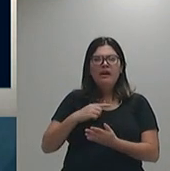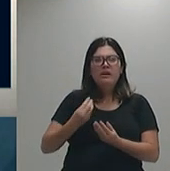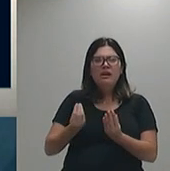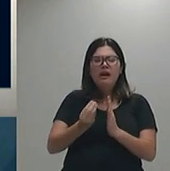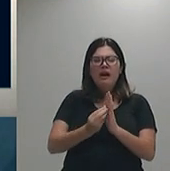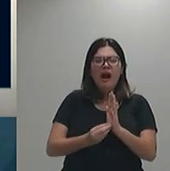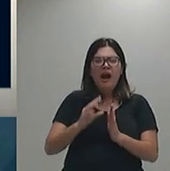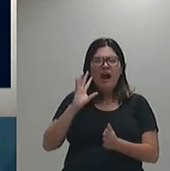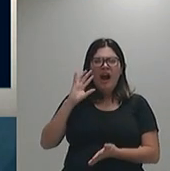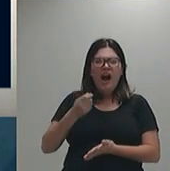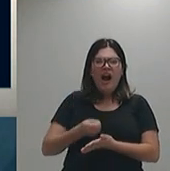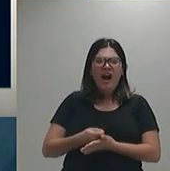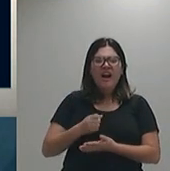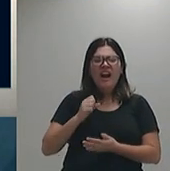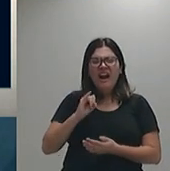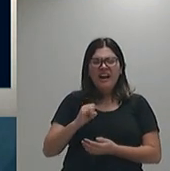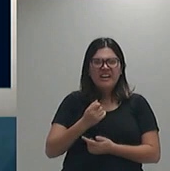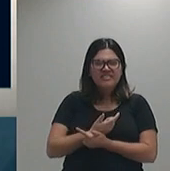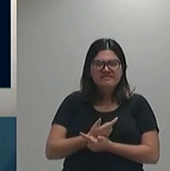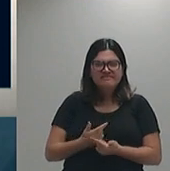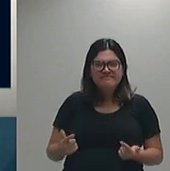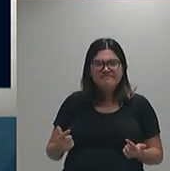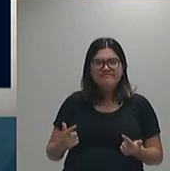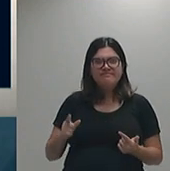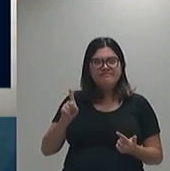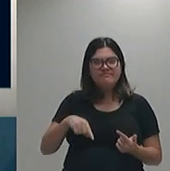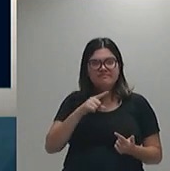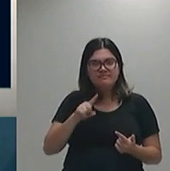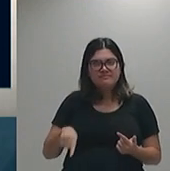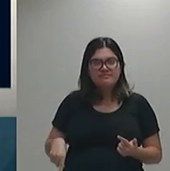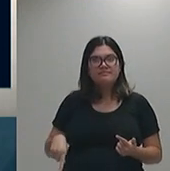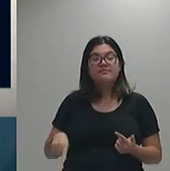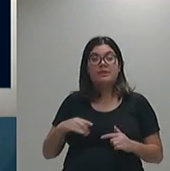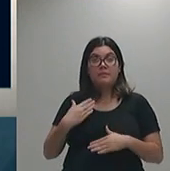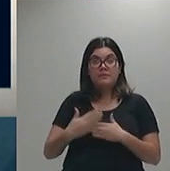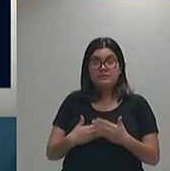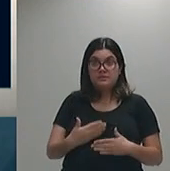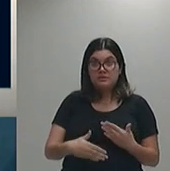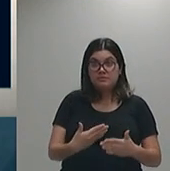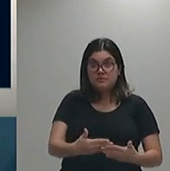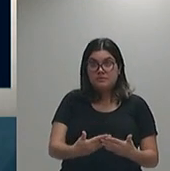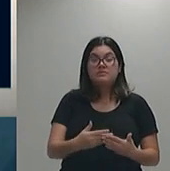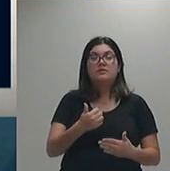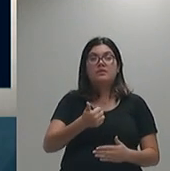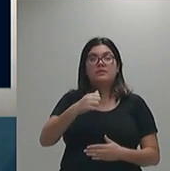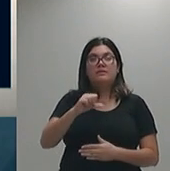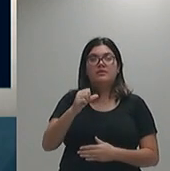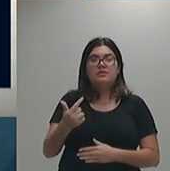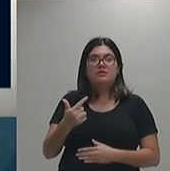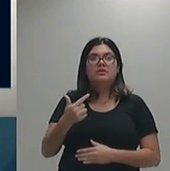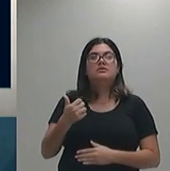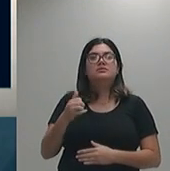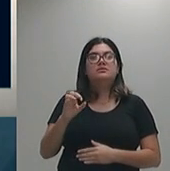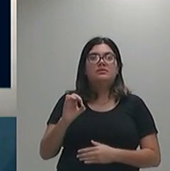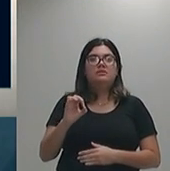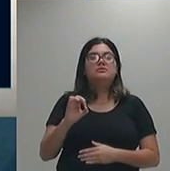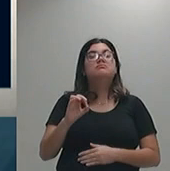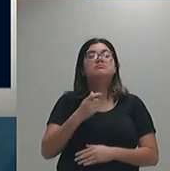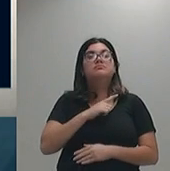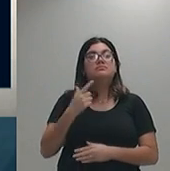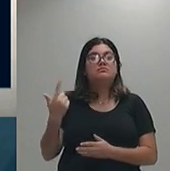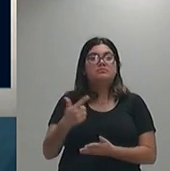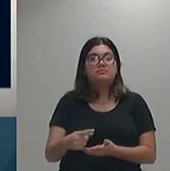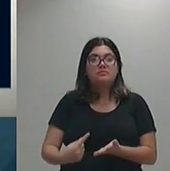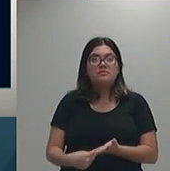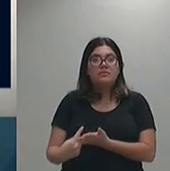caso não venham a ser extinto nos procedimentos arbitrais 93 110 os quais indiscutivelmente cuidam da